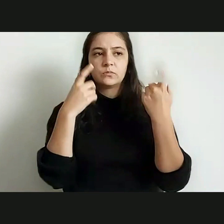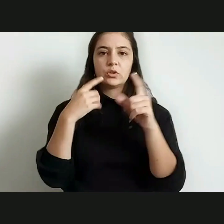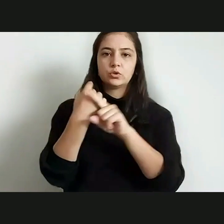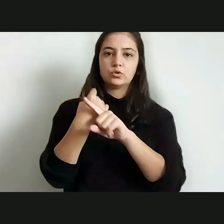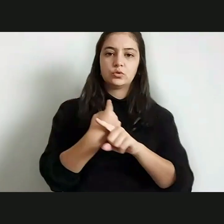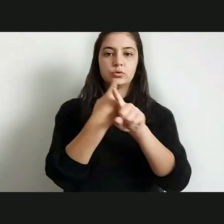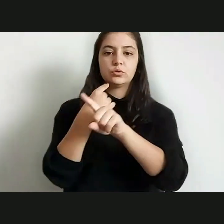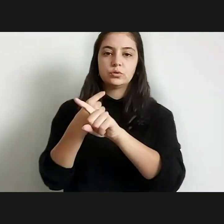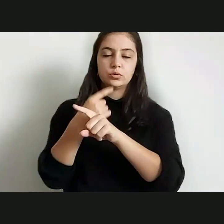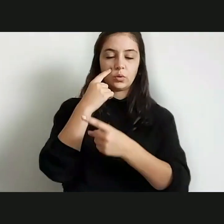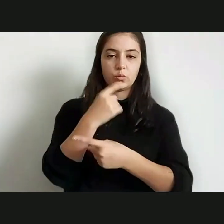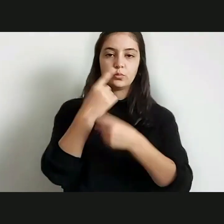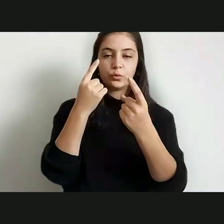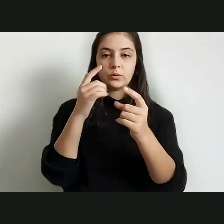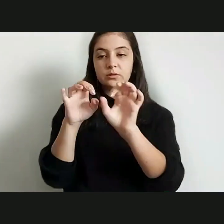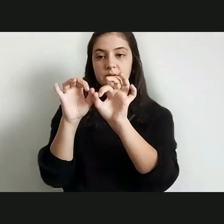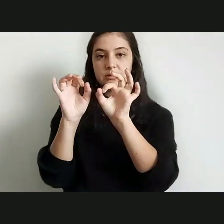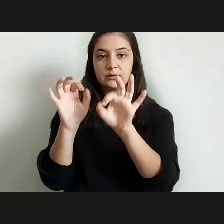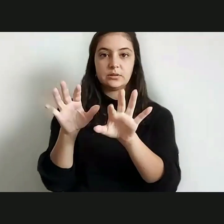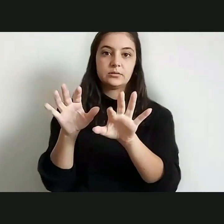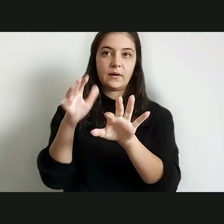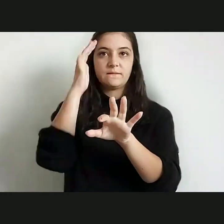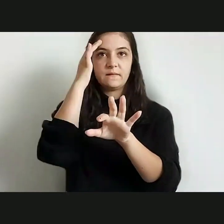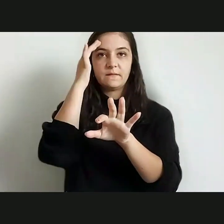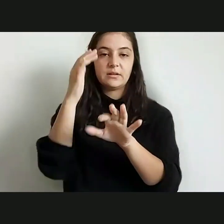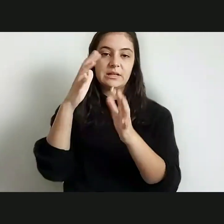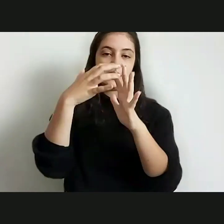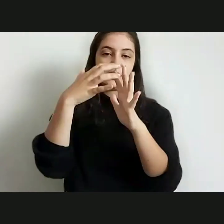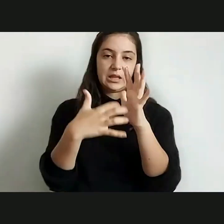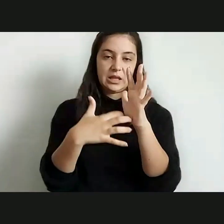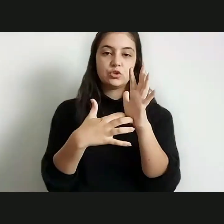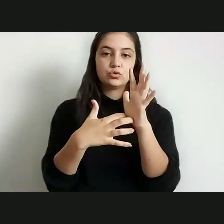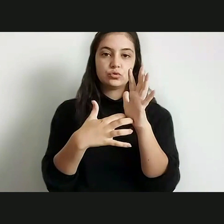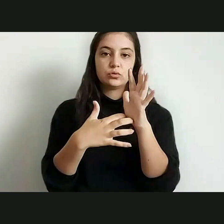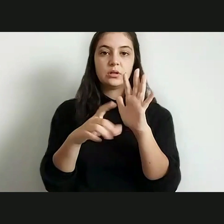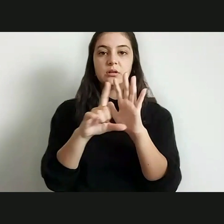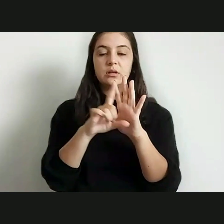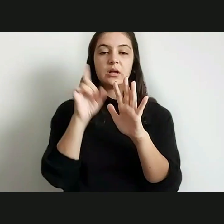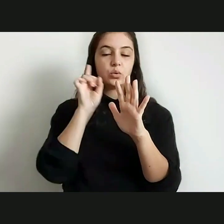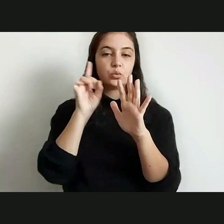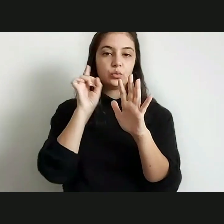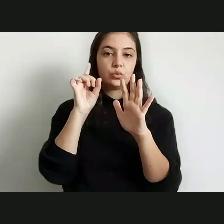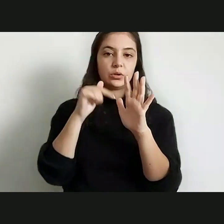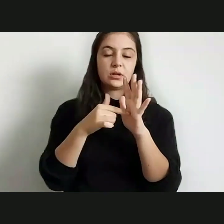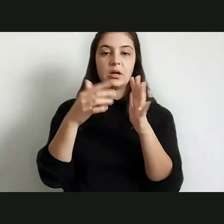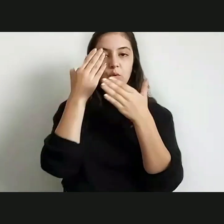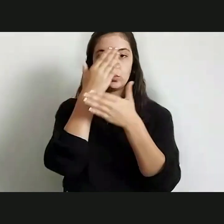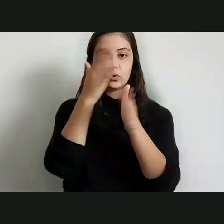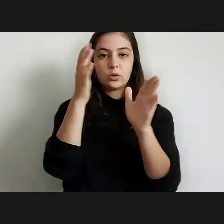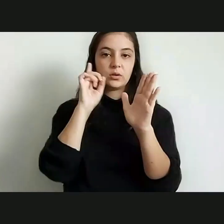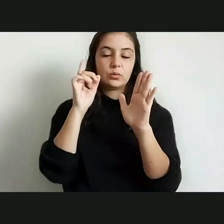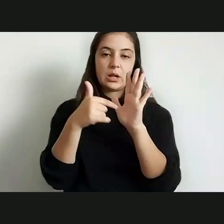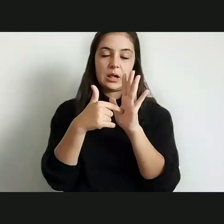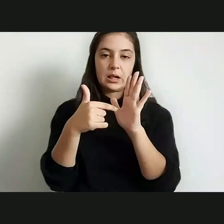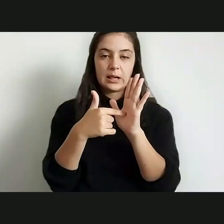administração pública, tal como vêm previstos no texto da nossa lei fundamental, da nossa lei democrática fundamental, e a